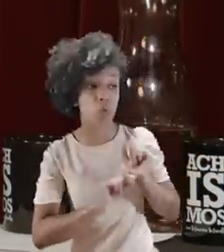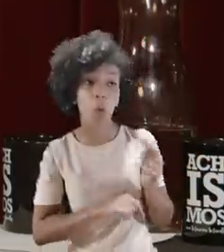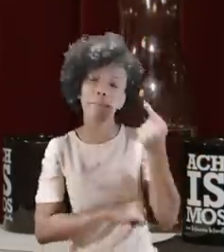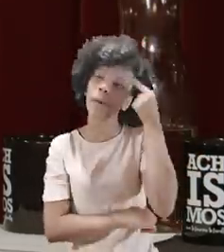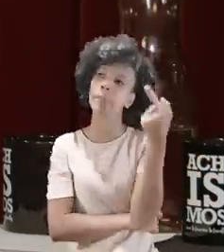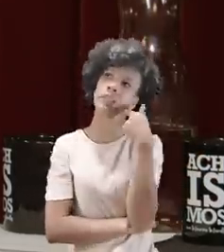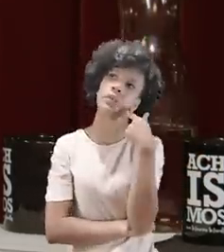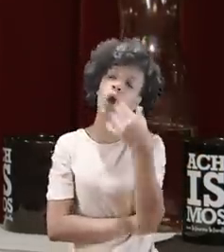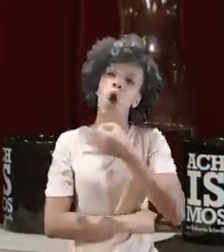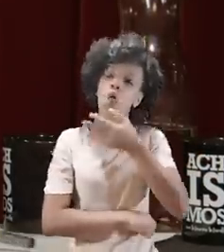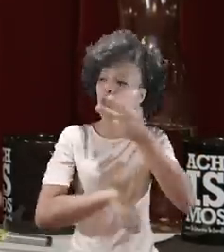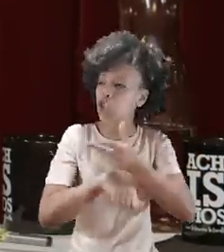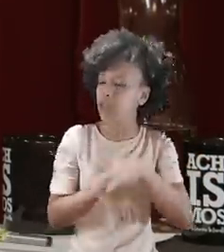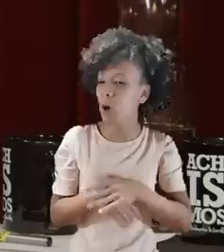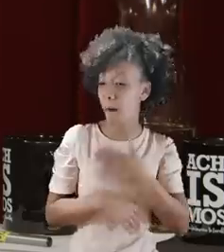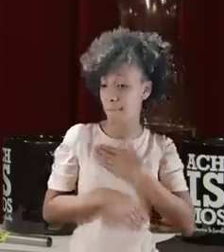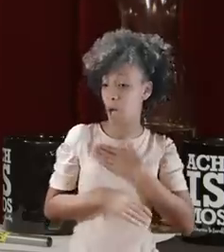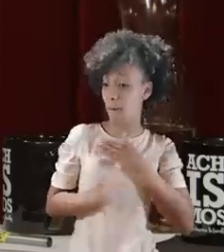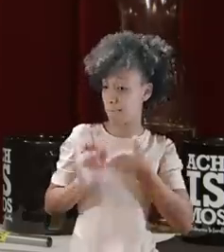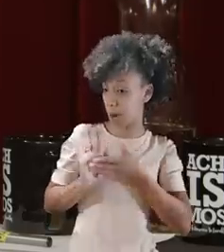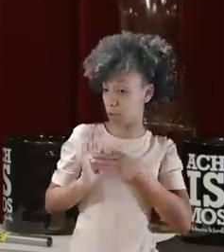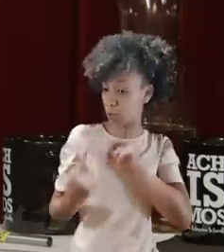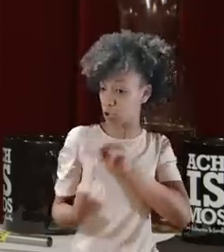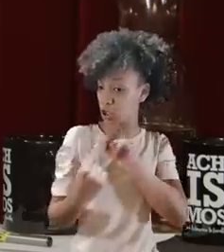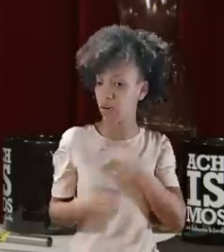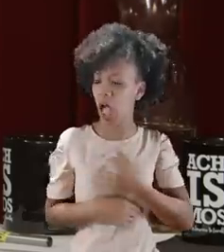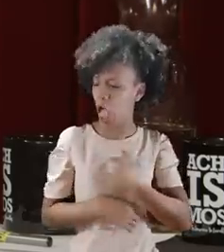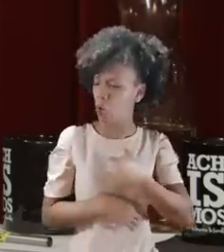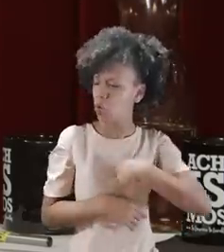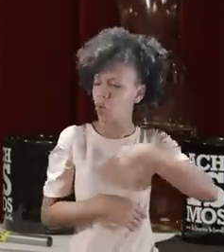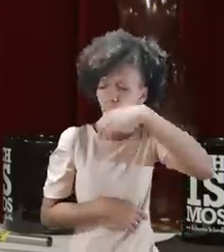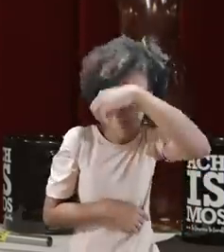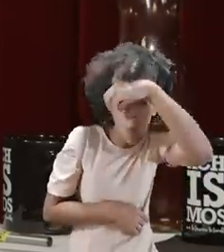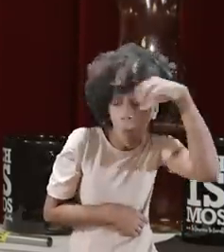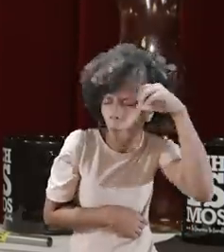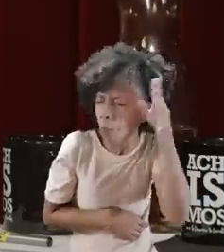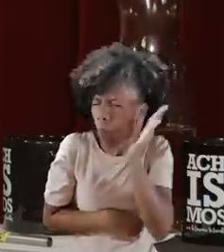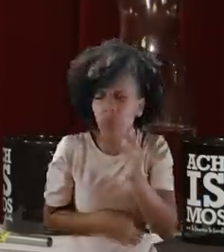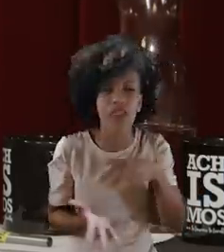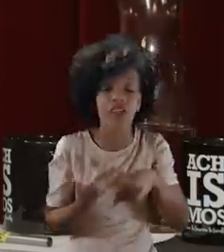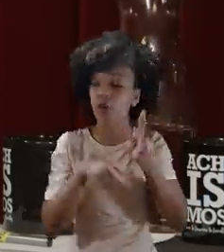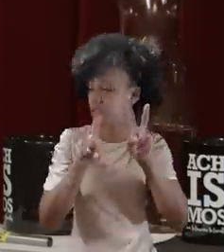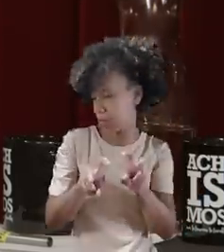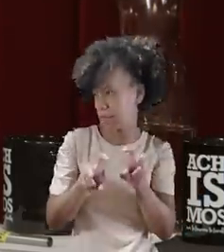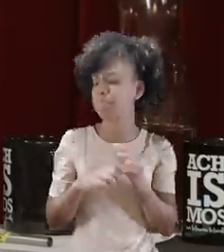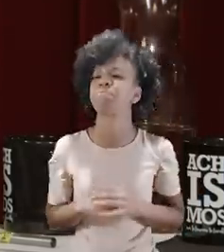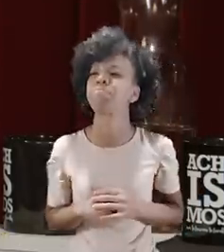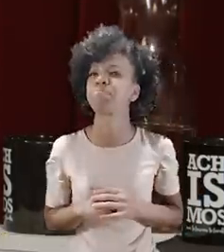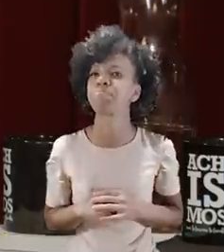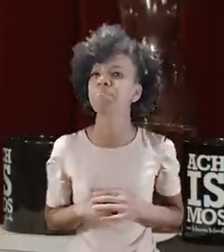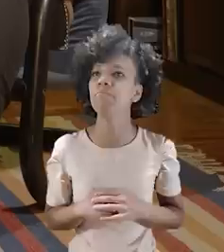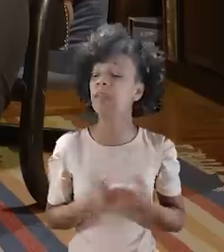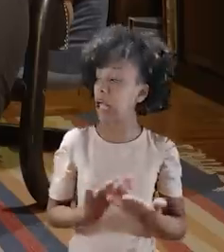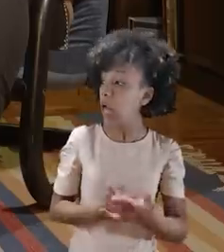como que eu penso assim uma X1 qual que é minha função não ache não sabia fosse um seguinte eu sou ignorante muito em muitos assuntos na maioria